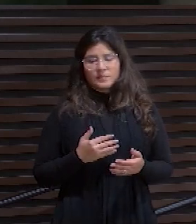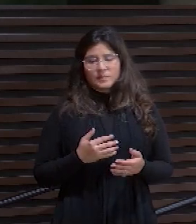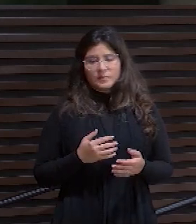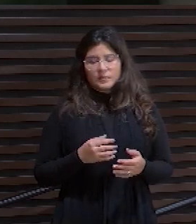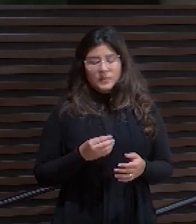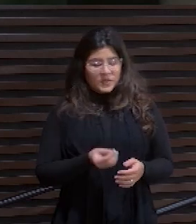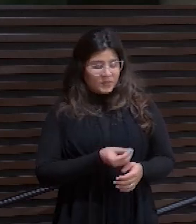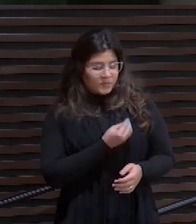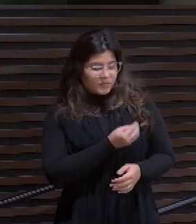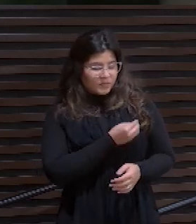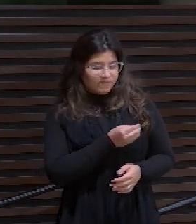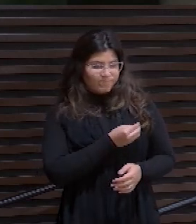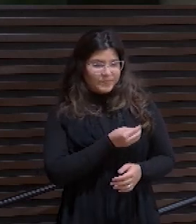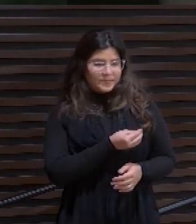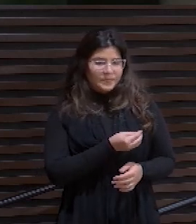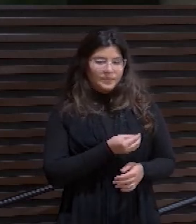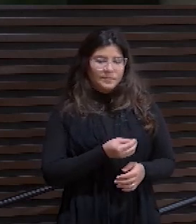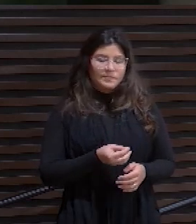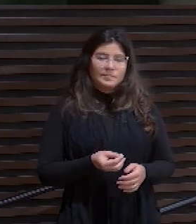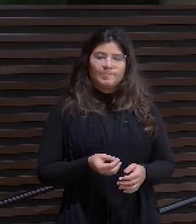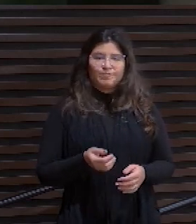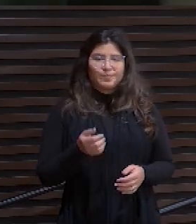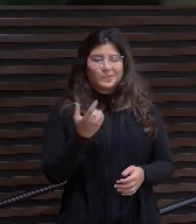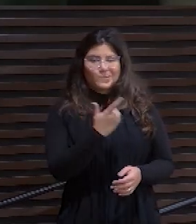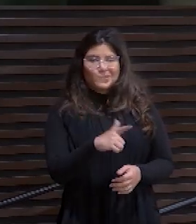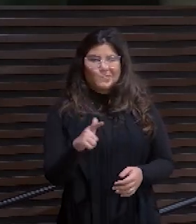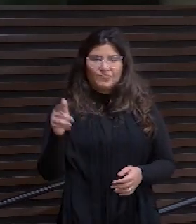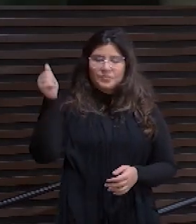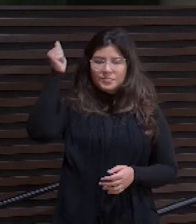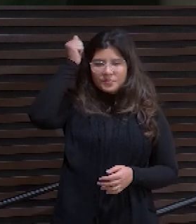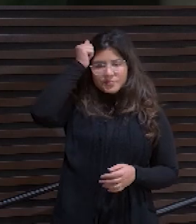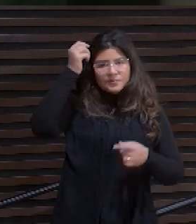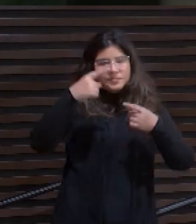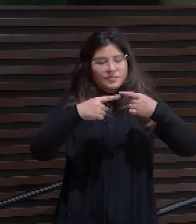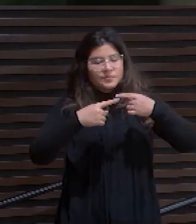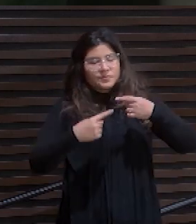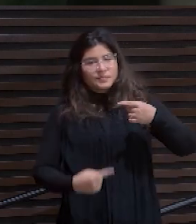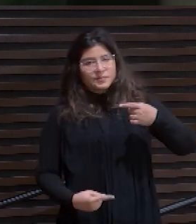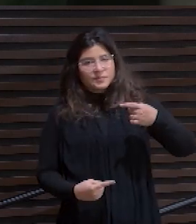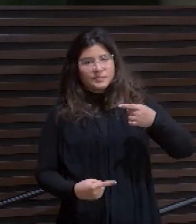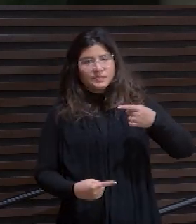sem arrependimento também não harmoniza, também não se encaixa.